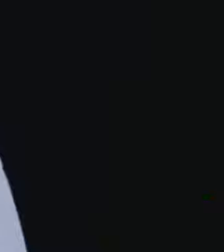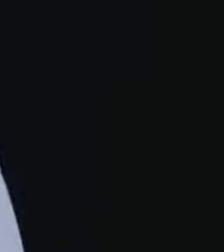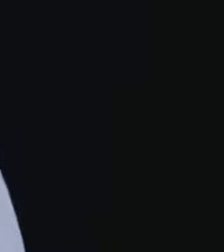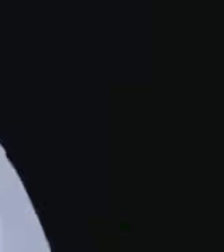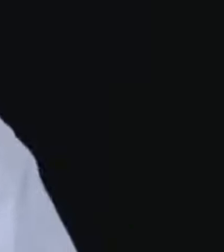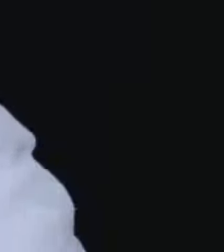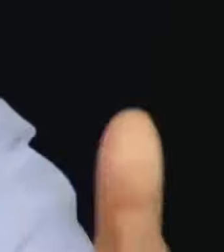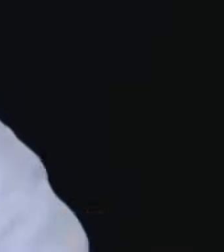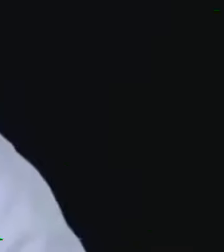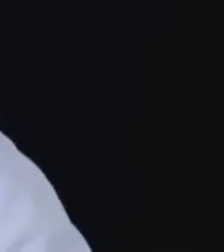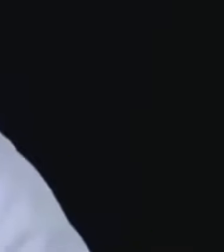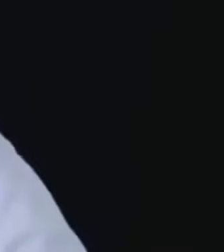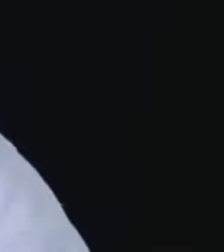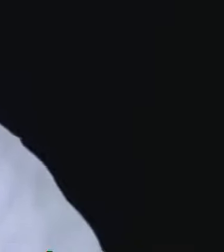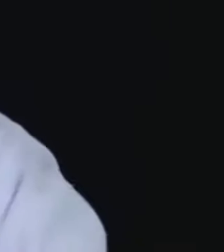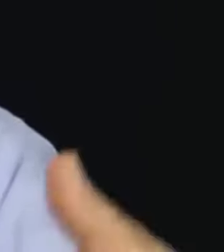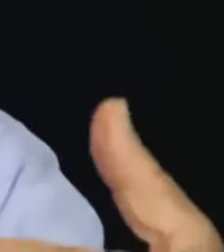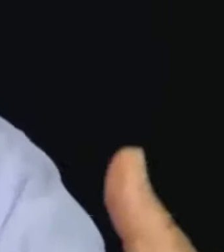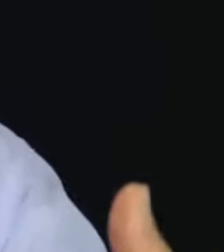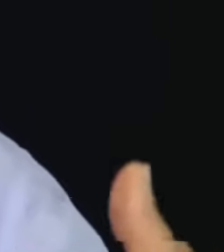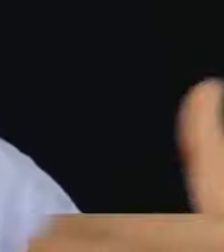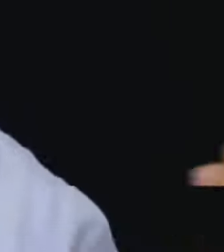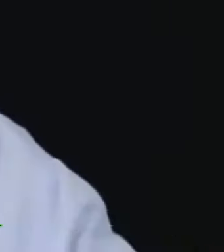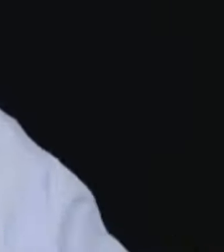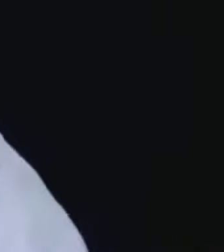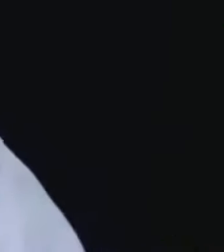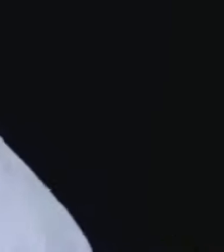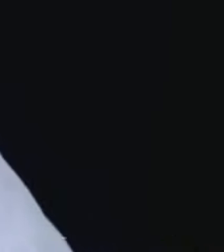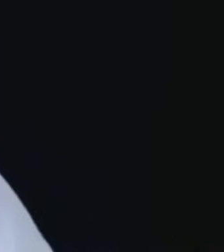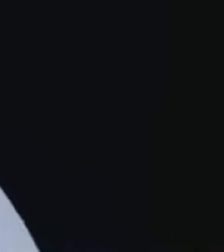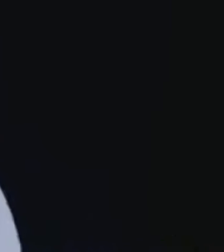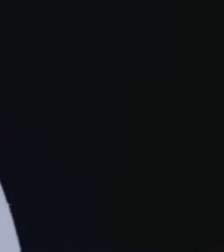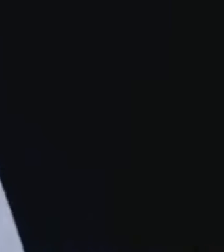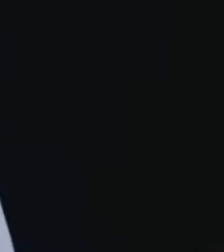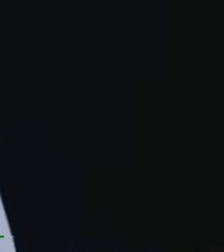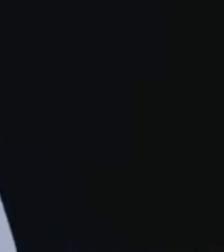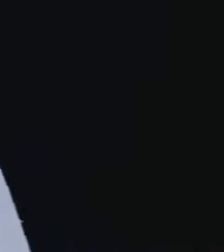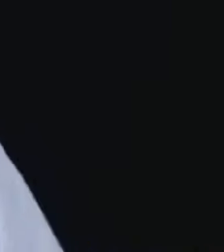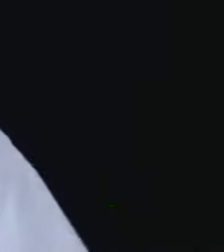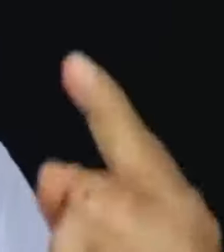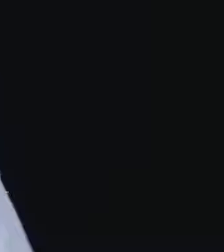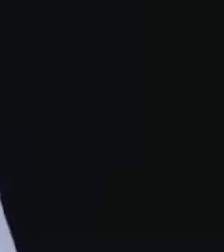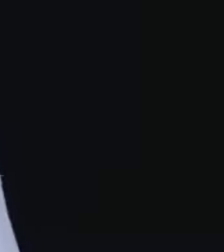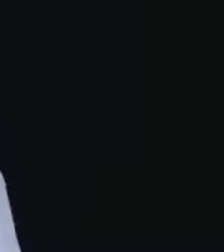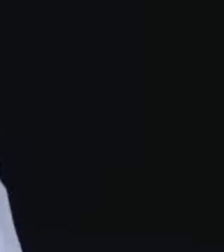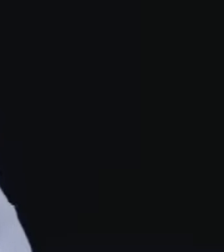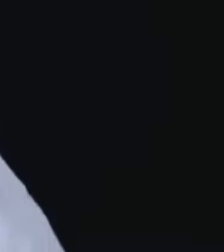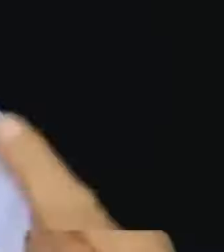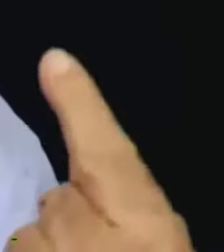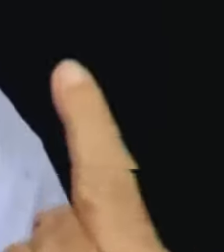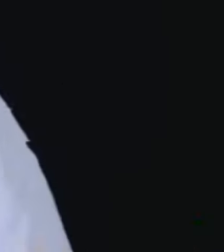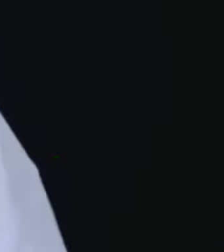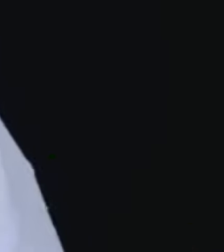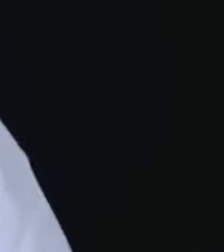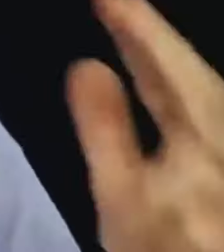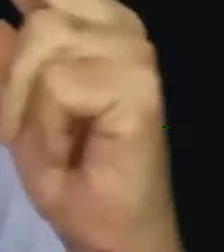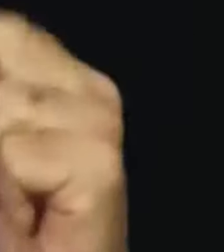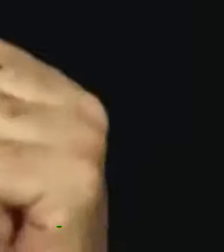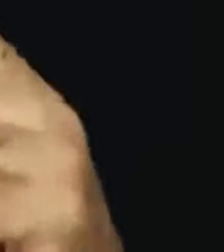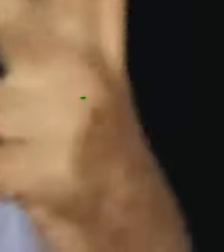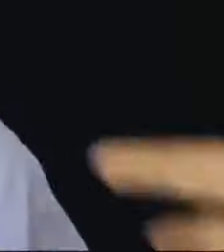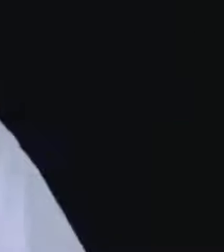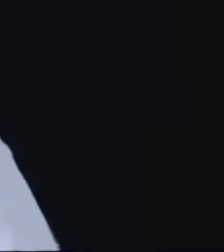democracia, ajuizando-vos em vosso pedantismo e soberba, os únicos e